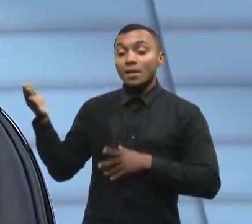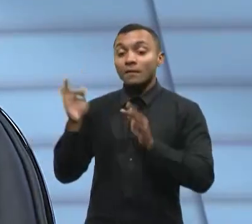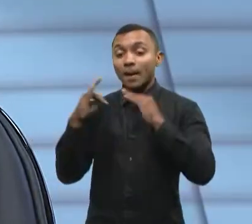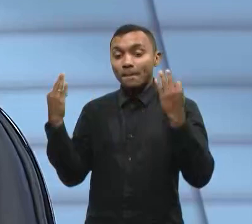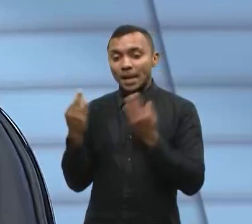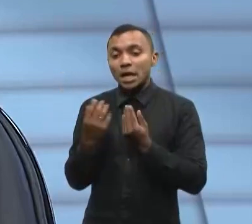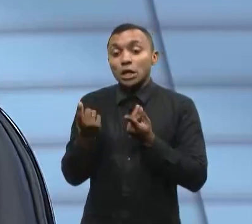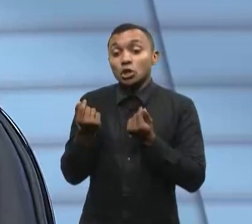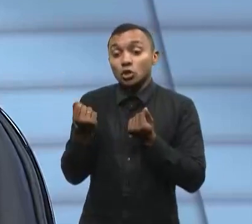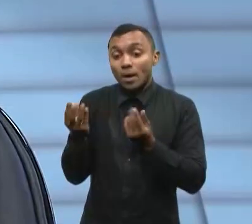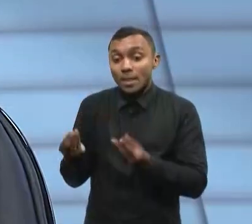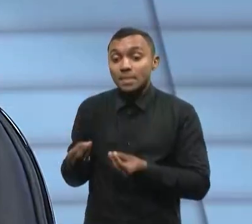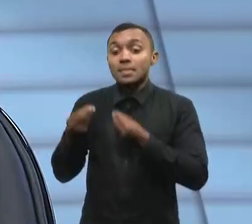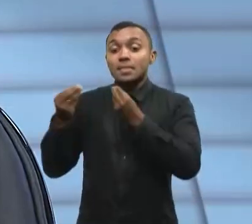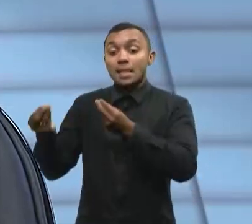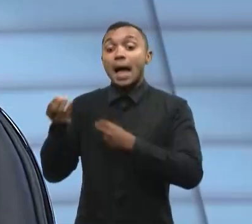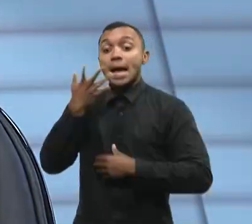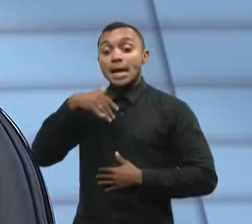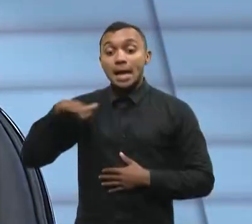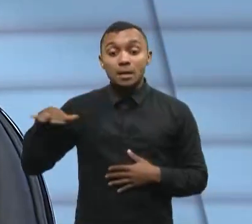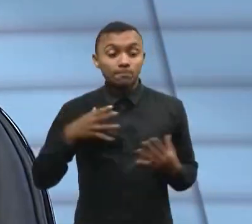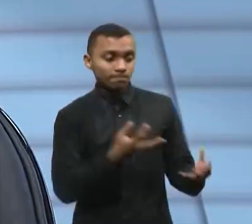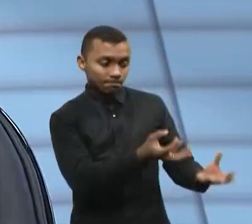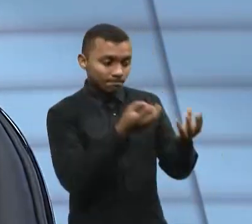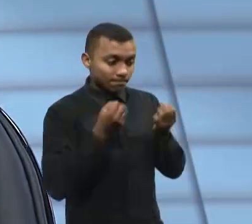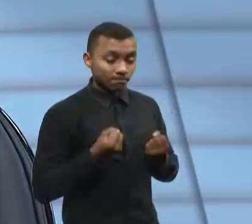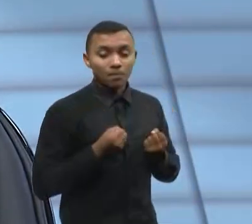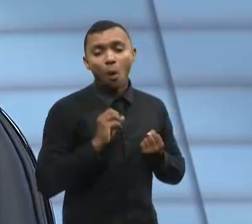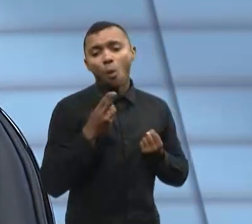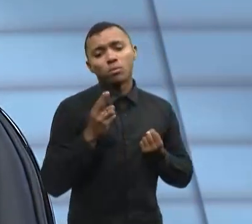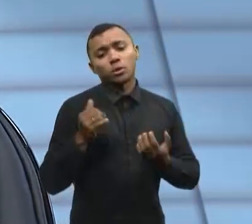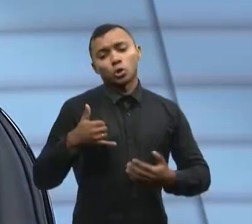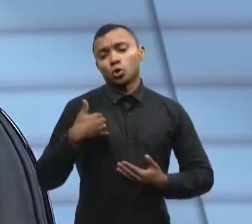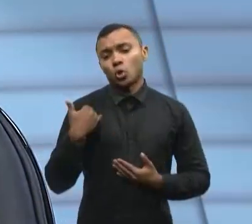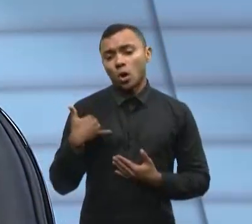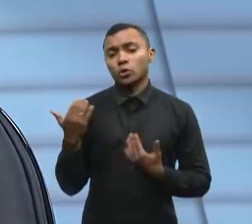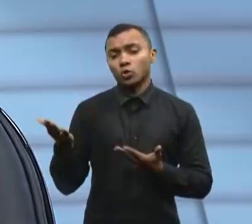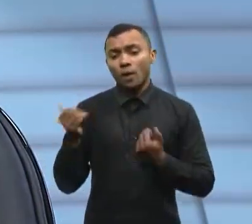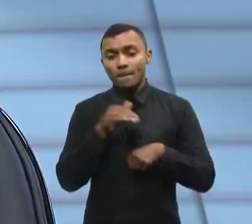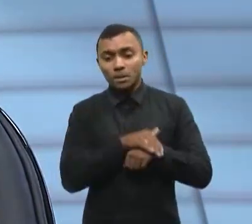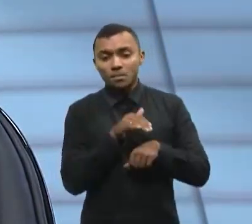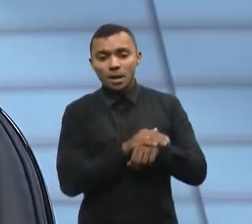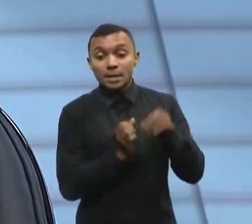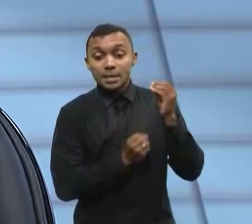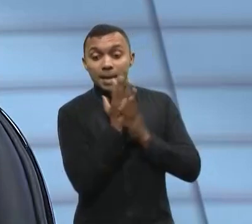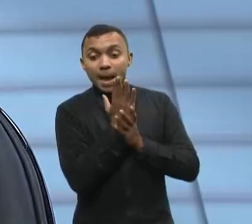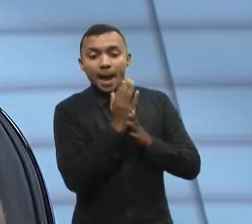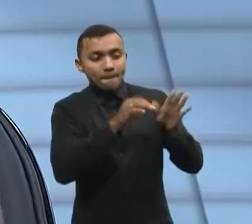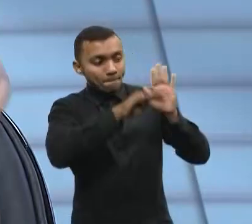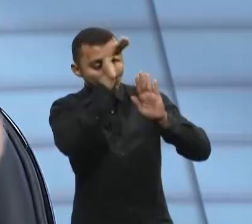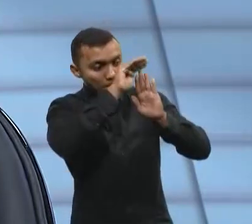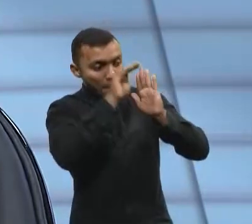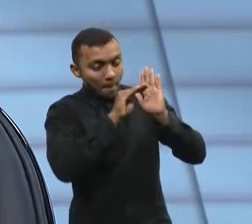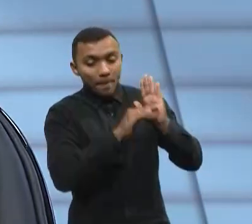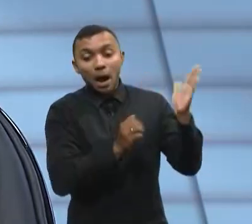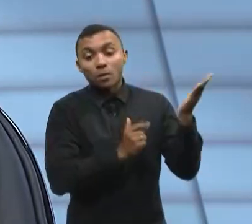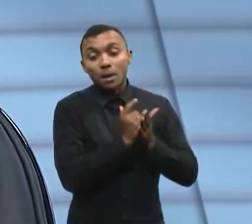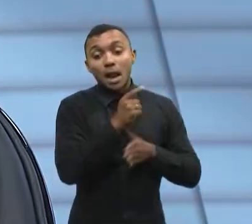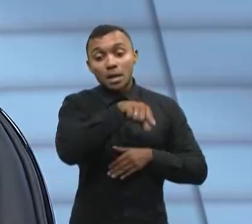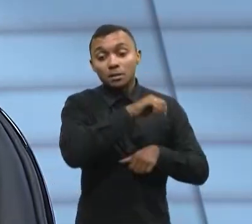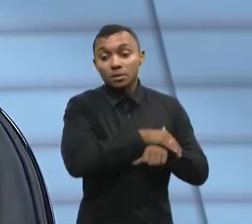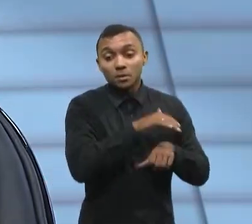valor estipulado para a criança, o adolescente, né, faz a lista do supermercado e lá eles vão fazer as